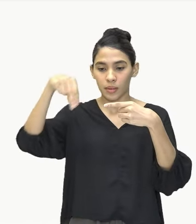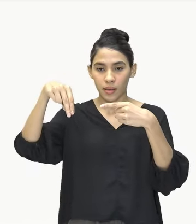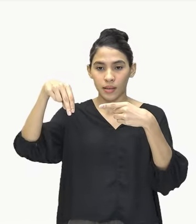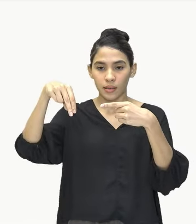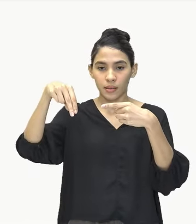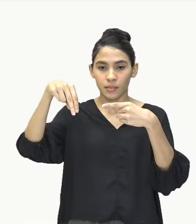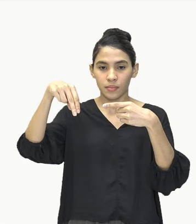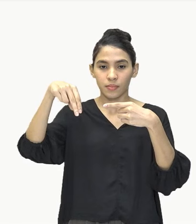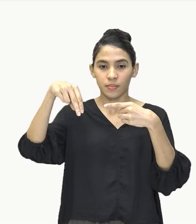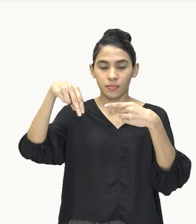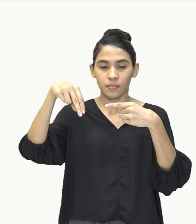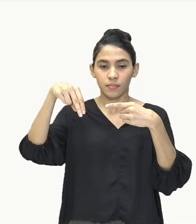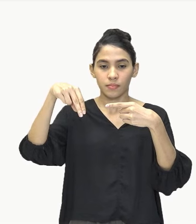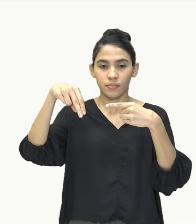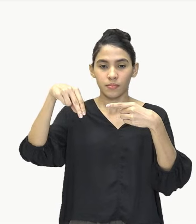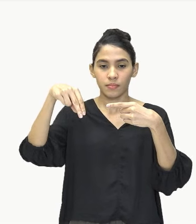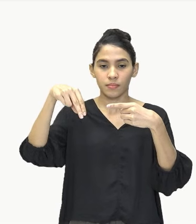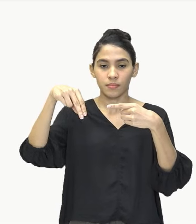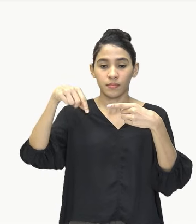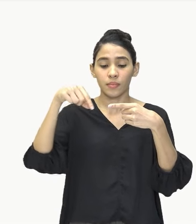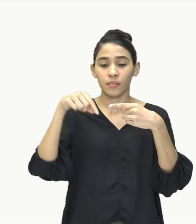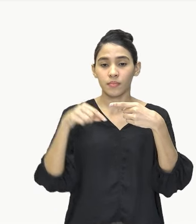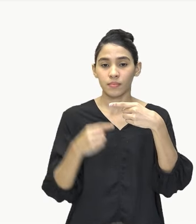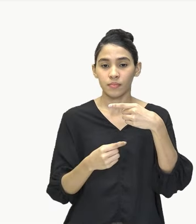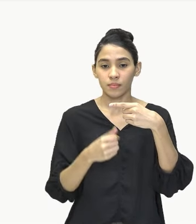semelhante a ele vai ser